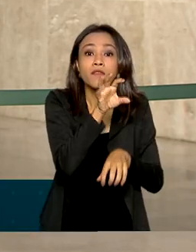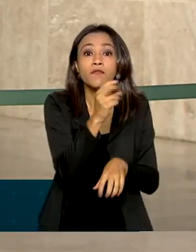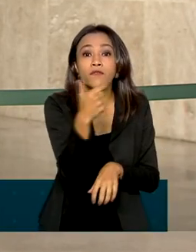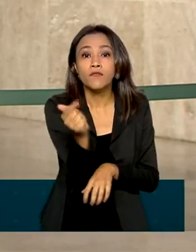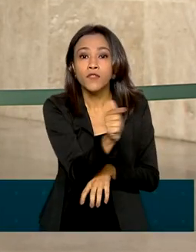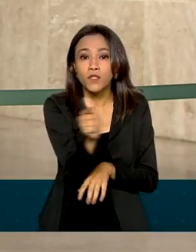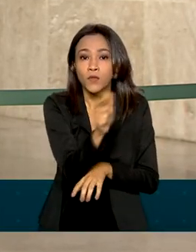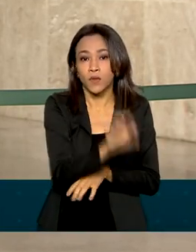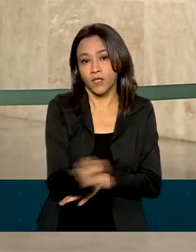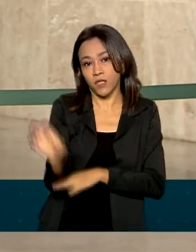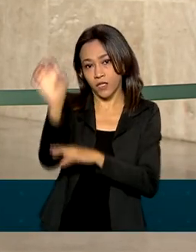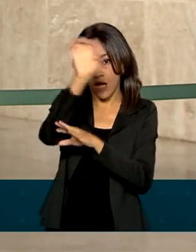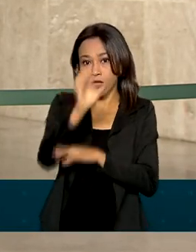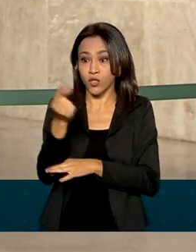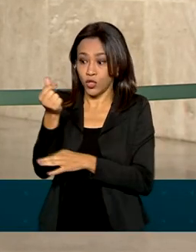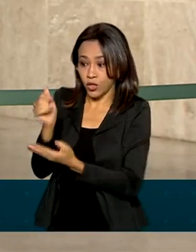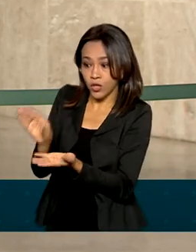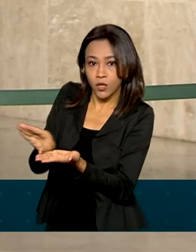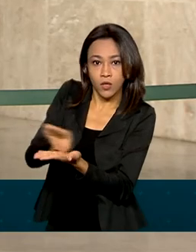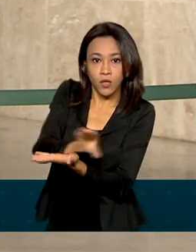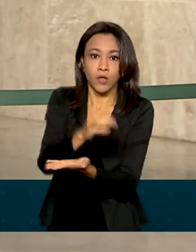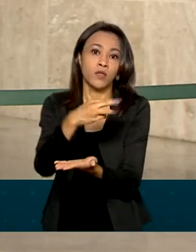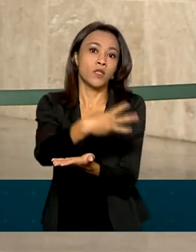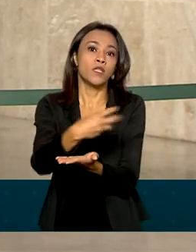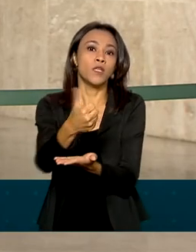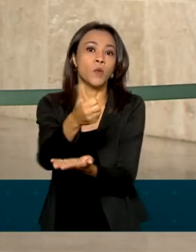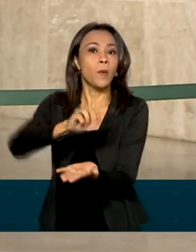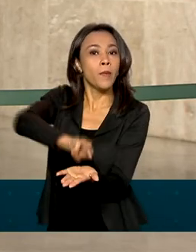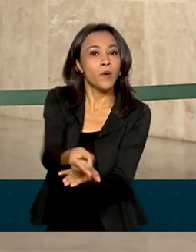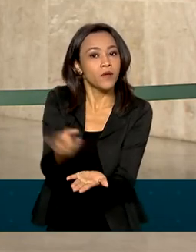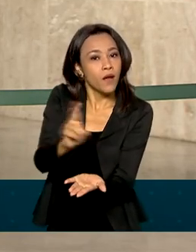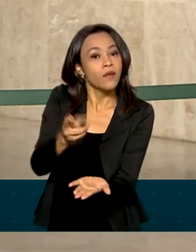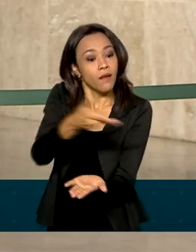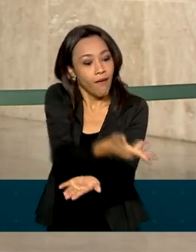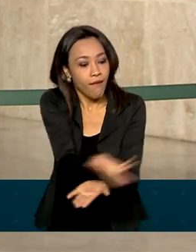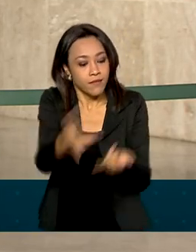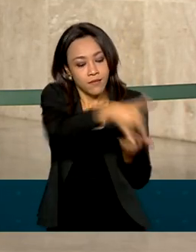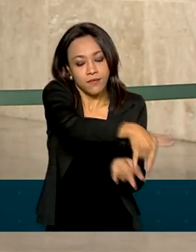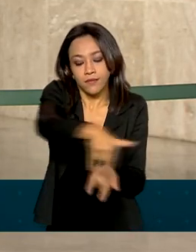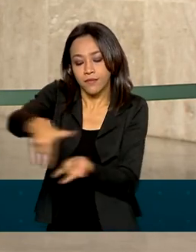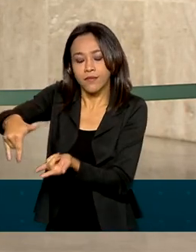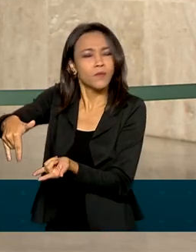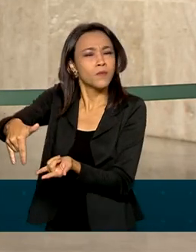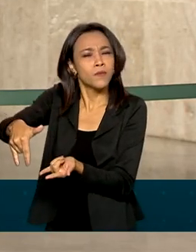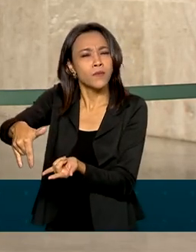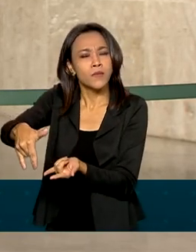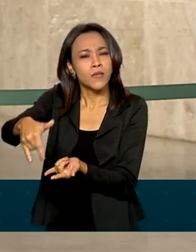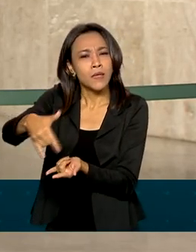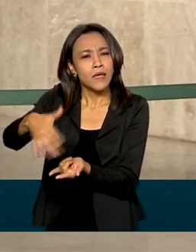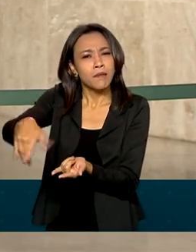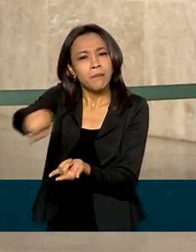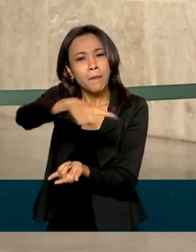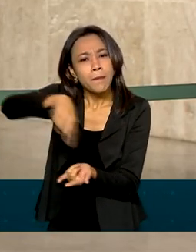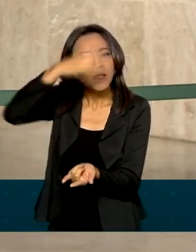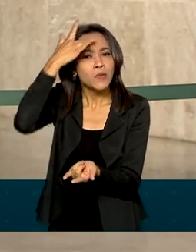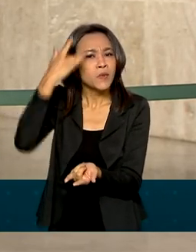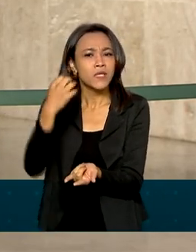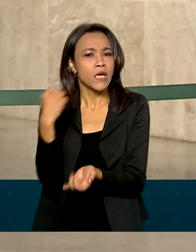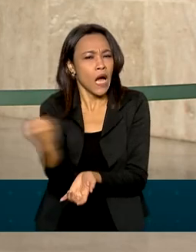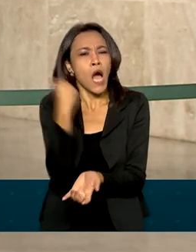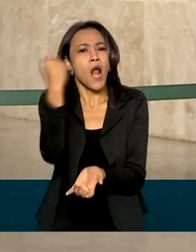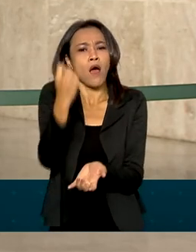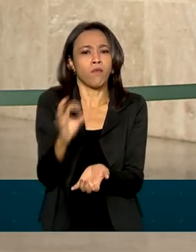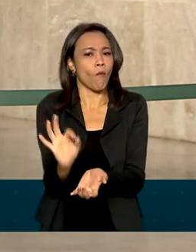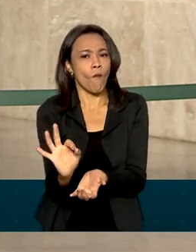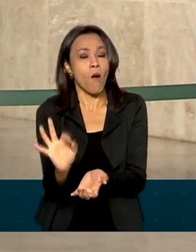para isso foram investidos 31 milhões de reais esses links são para aqueles pacientes que estão não estão com casas tão graves da cobra